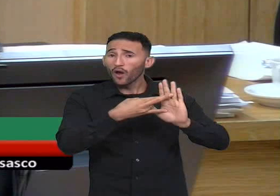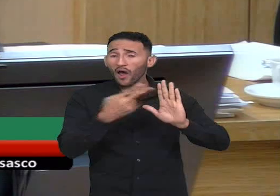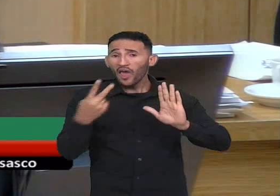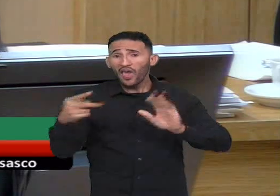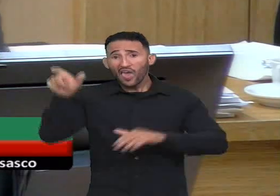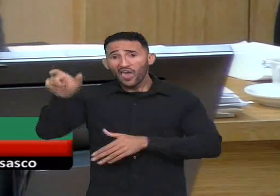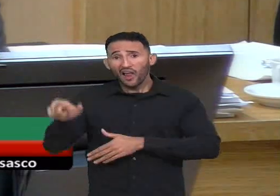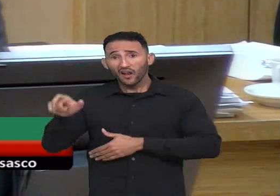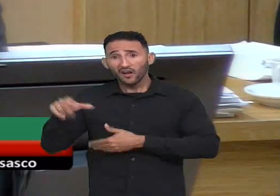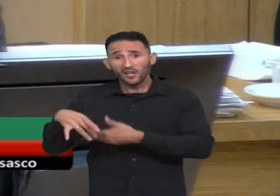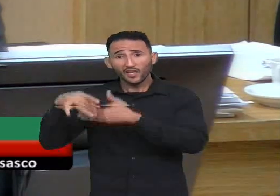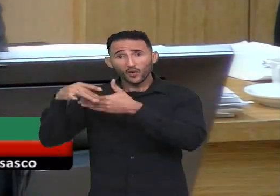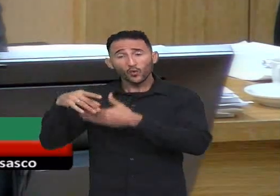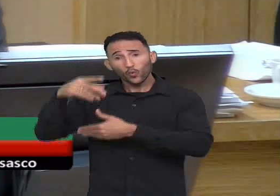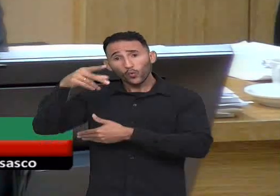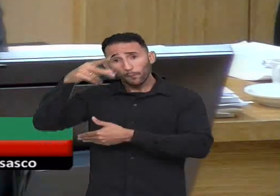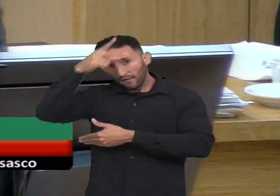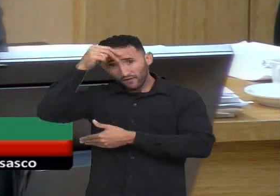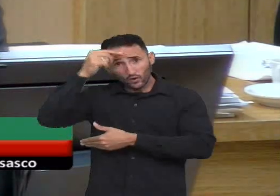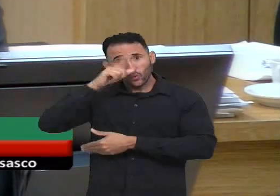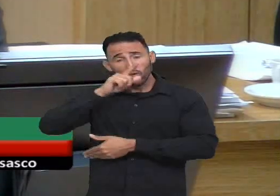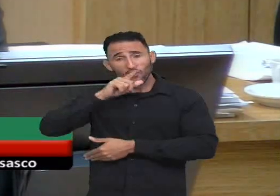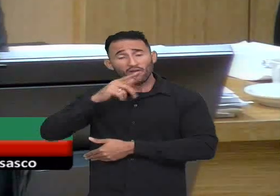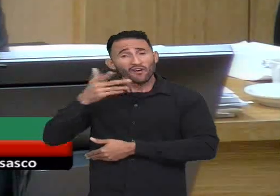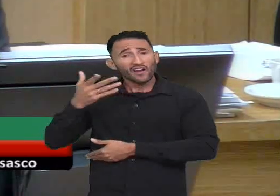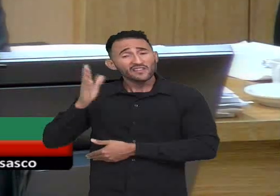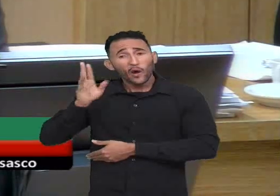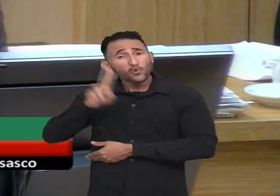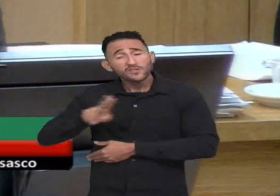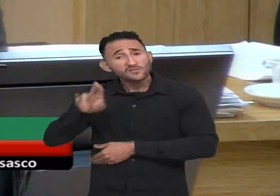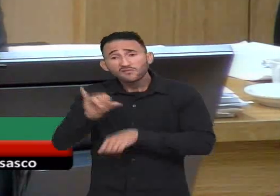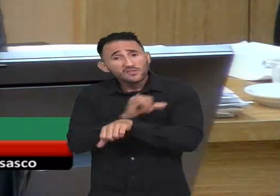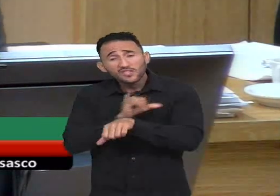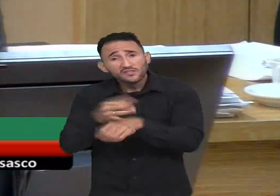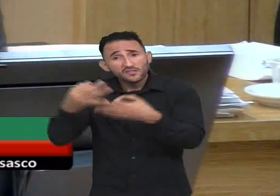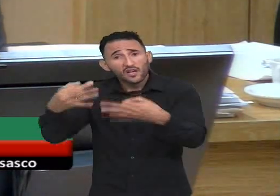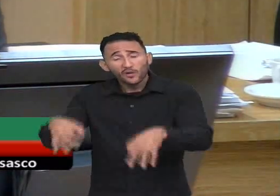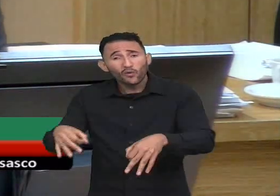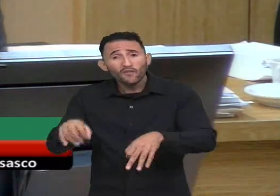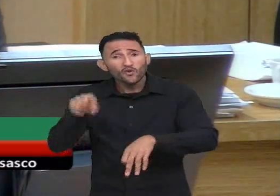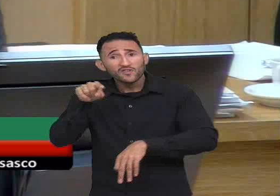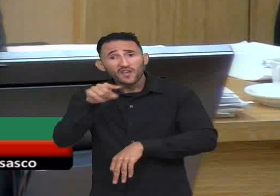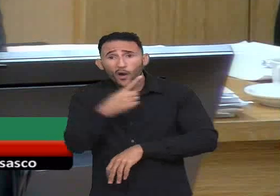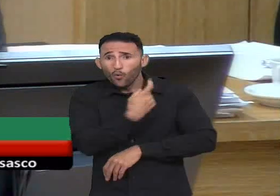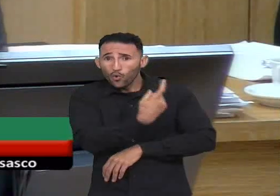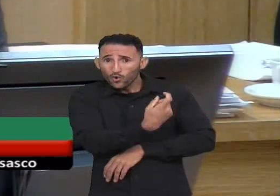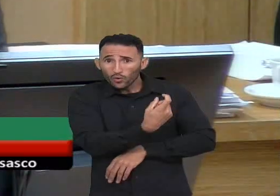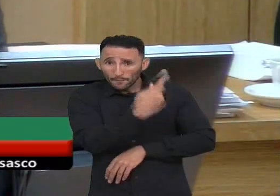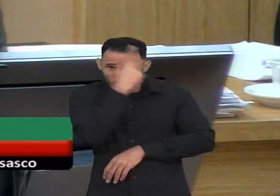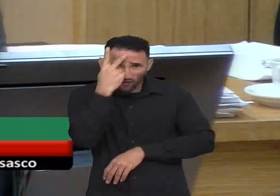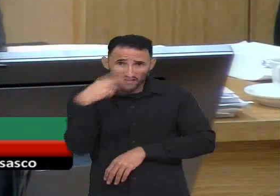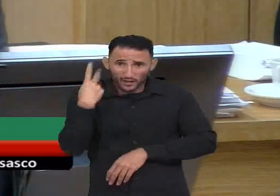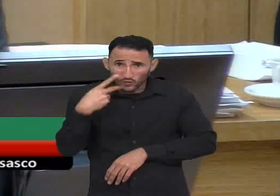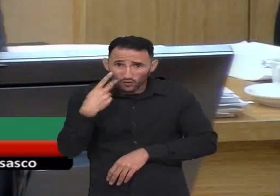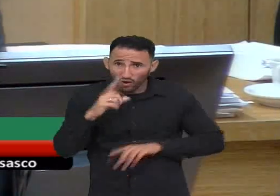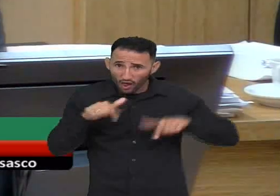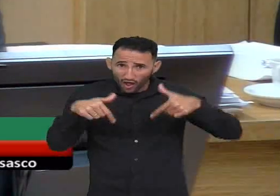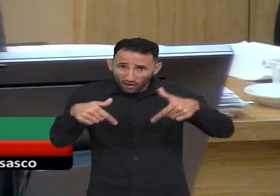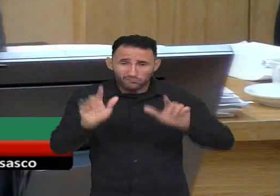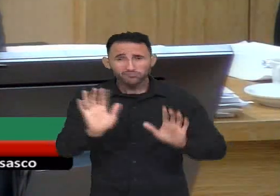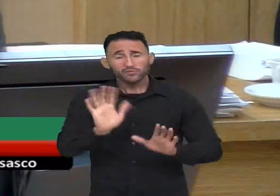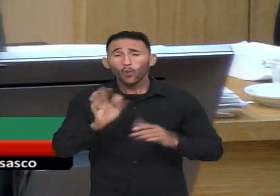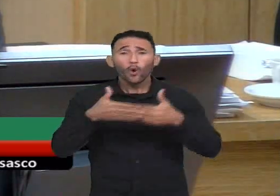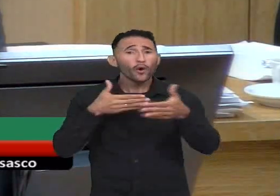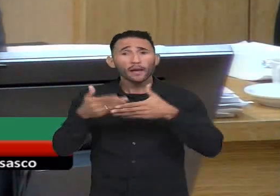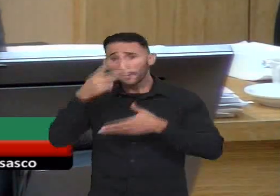está usando. Nós temos aqui, não é o requerimento da Vossa Excelência, não é o único. Nós temos aqui, e qualquer vereador